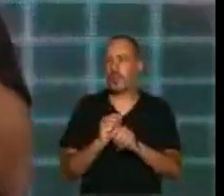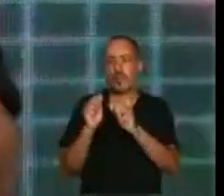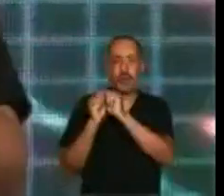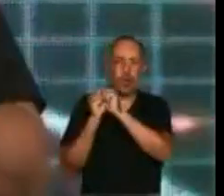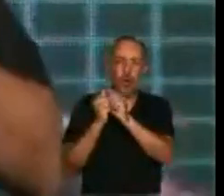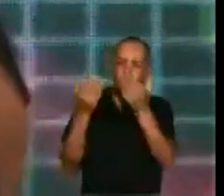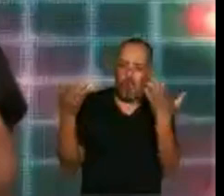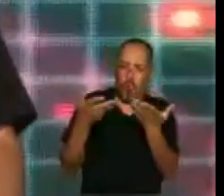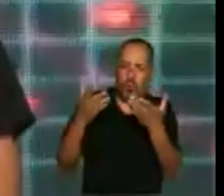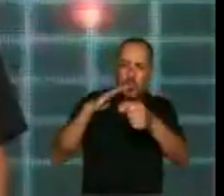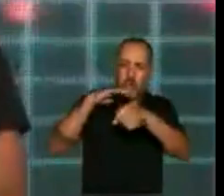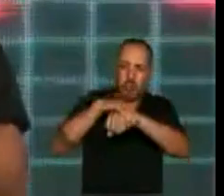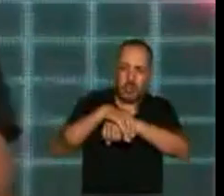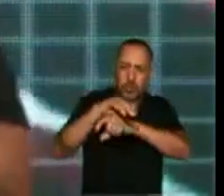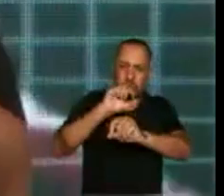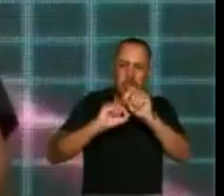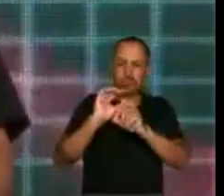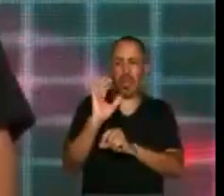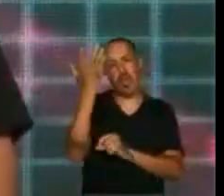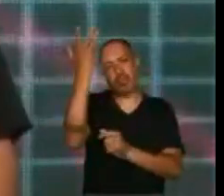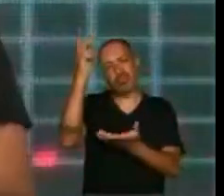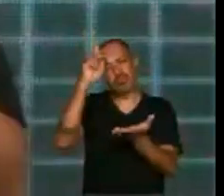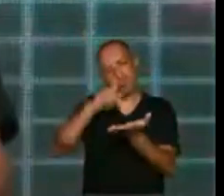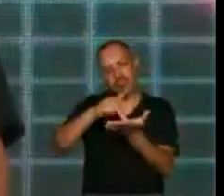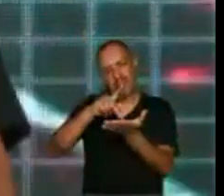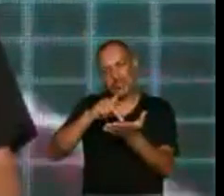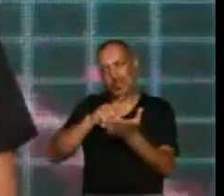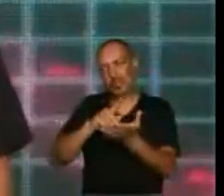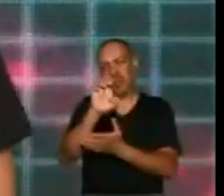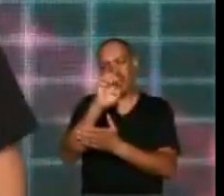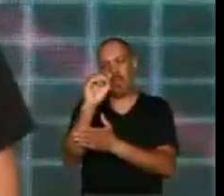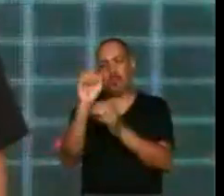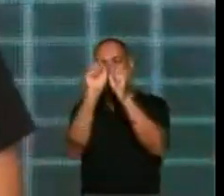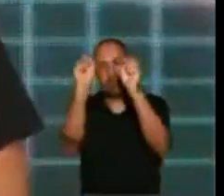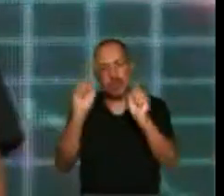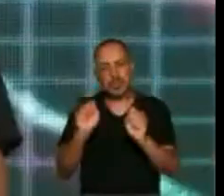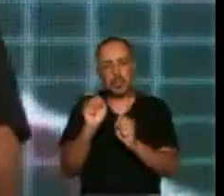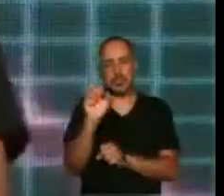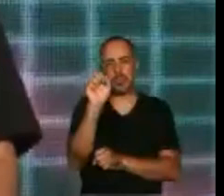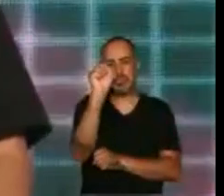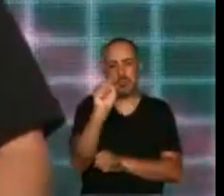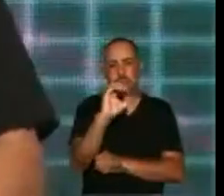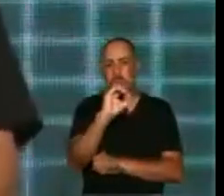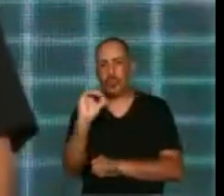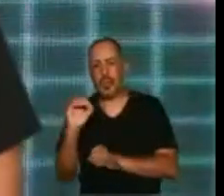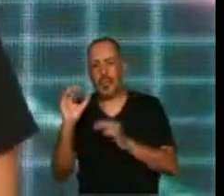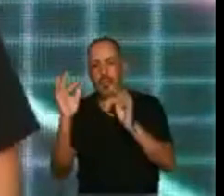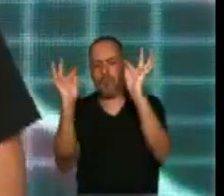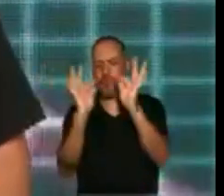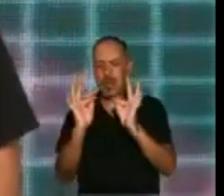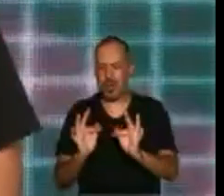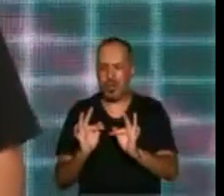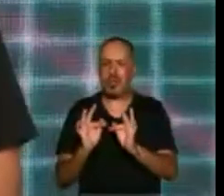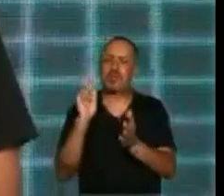hoje à noite é a materialidade de um evento que foi cocriado pelo Ecosistema de Inovação do Sudoeste. Então, a gente está bem feliz, né, como o Juliano